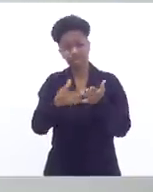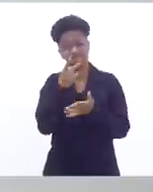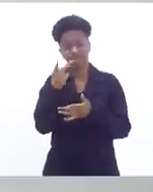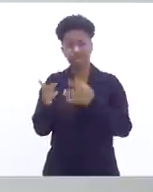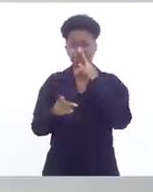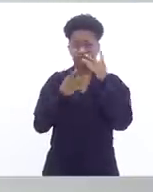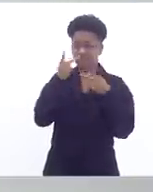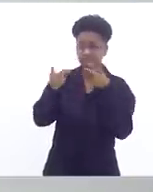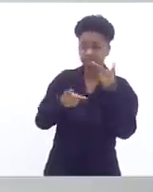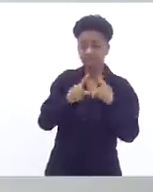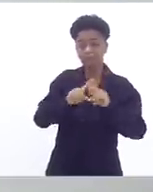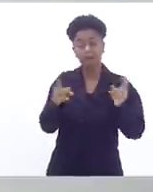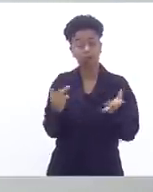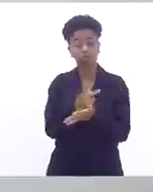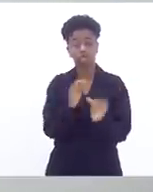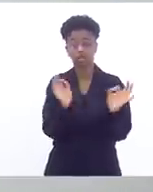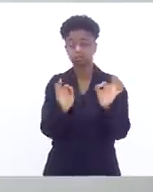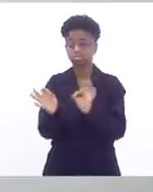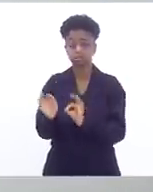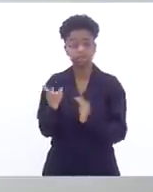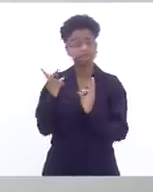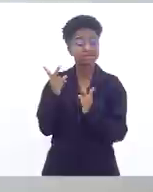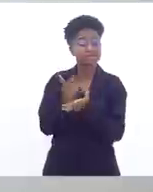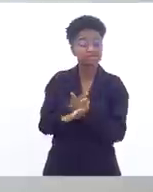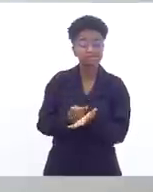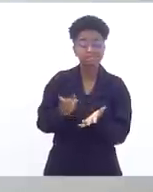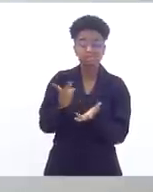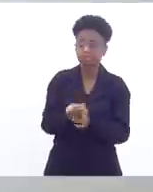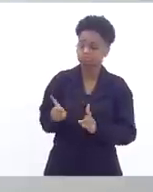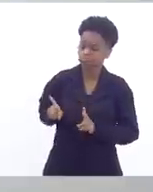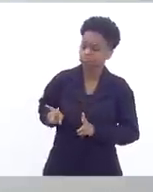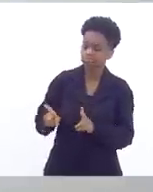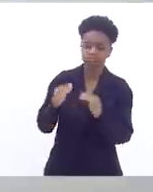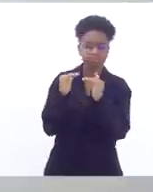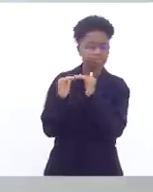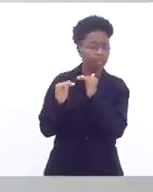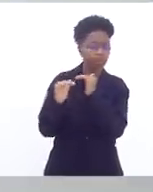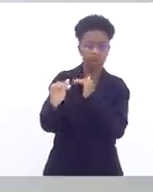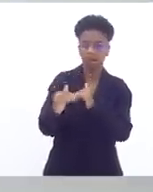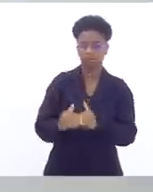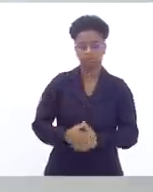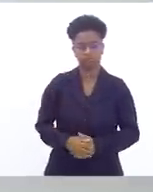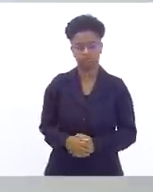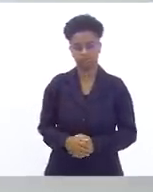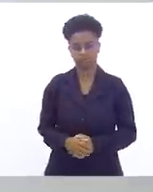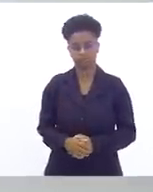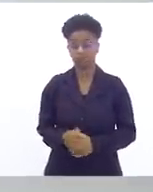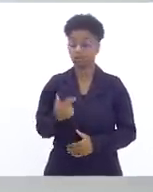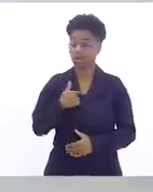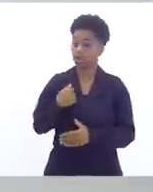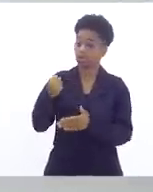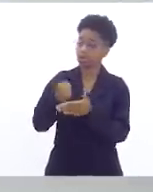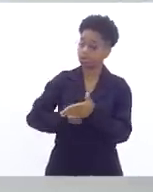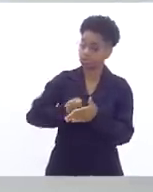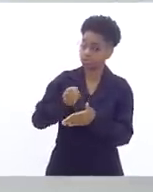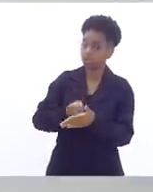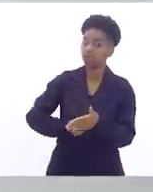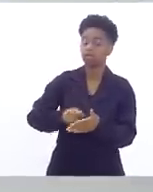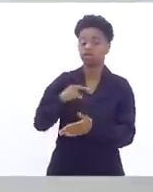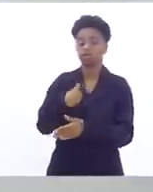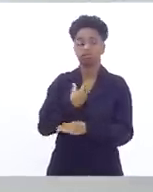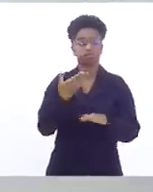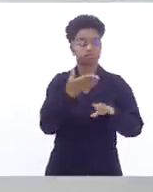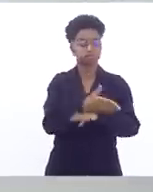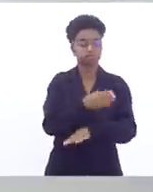e nada acontece sempre as mesmas coisas então quer dizer que eu venho lutando nós fomos no